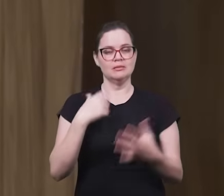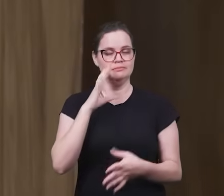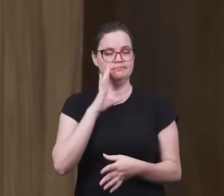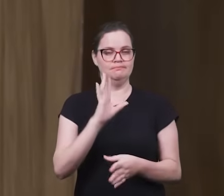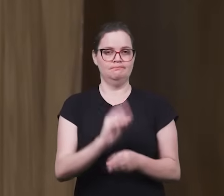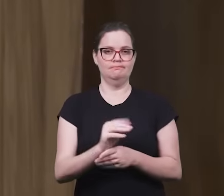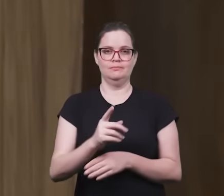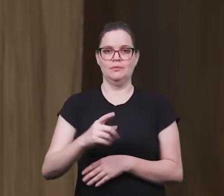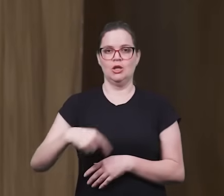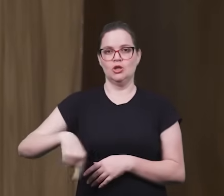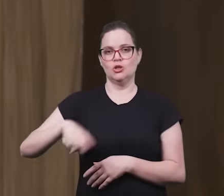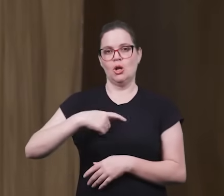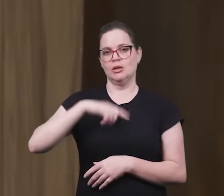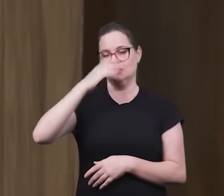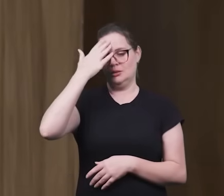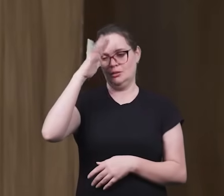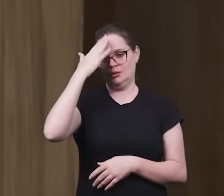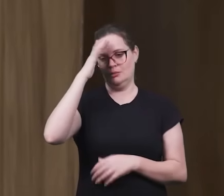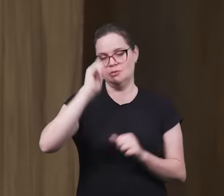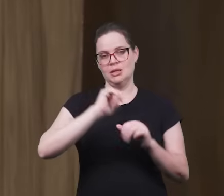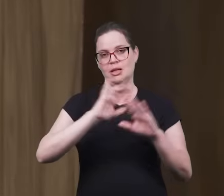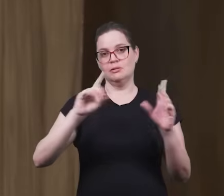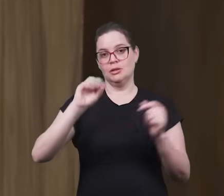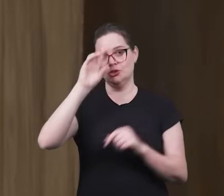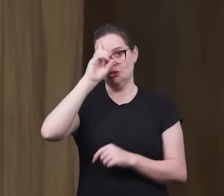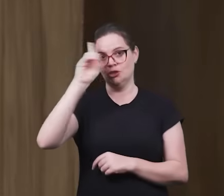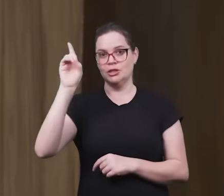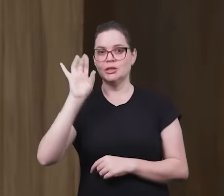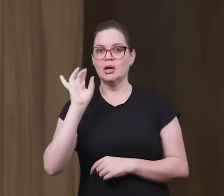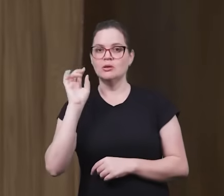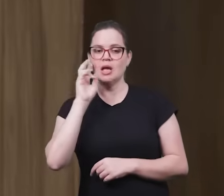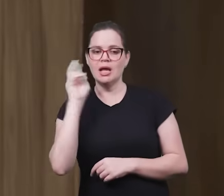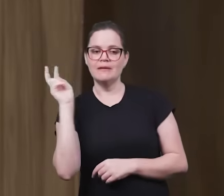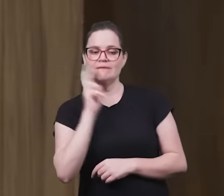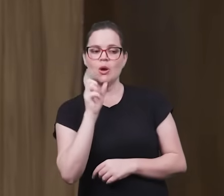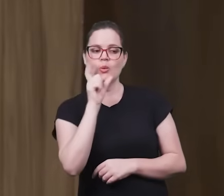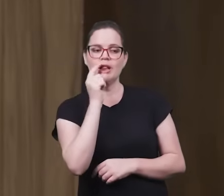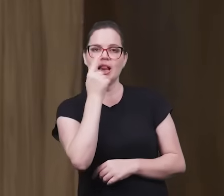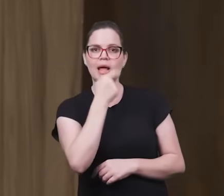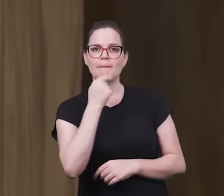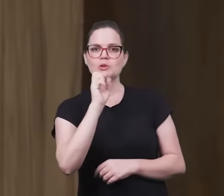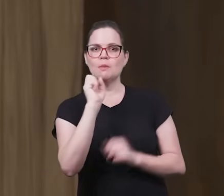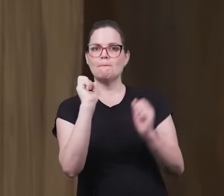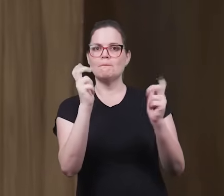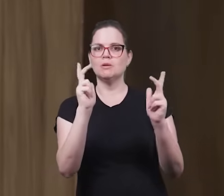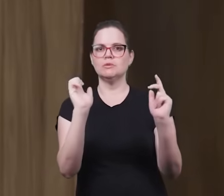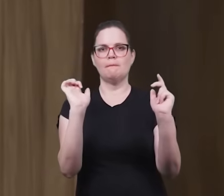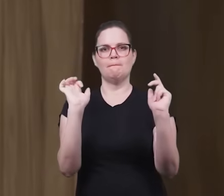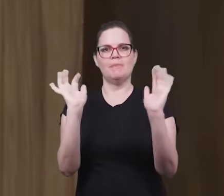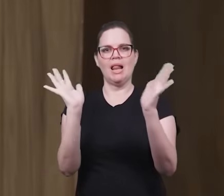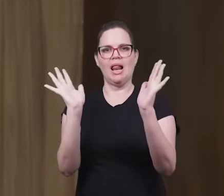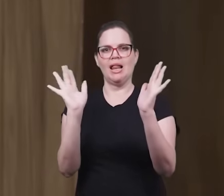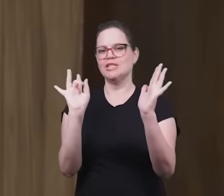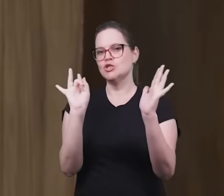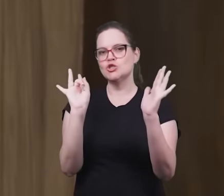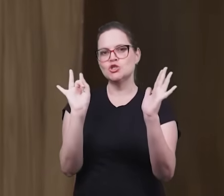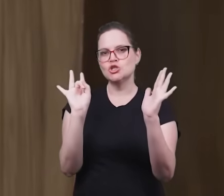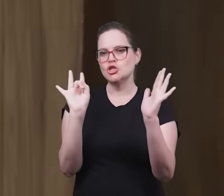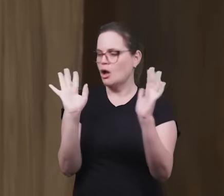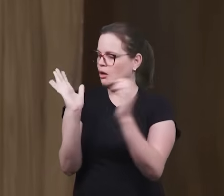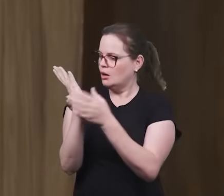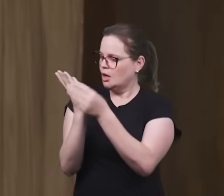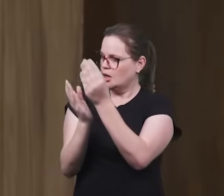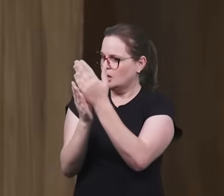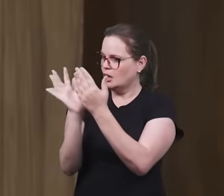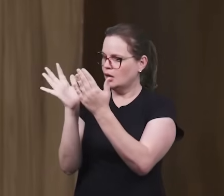saibamos que Deus não ouve apenas o que dizem os nossos lábios. Por seu